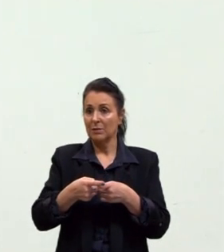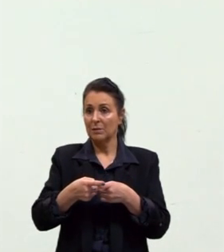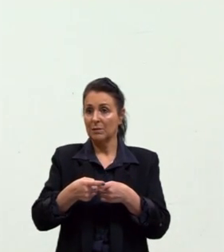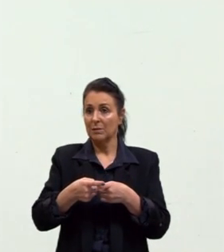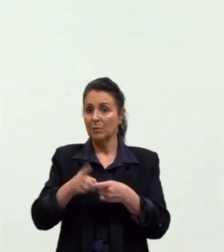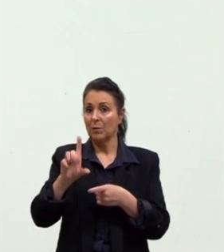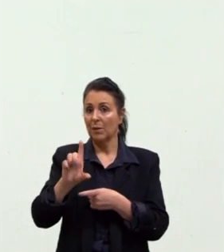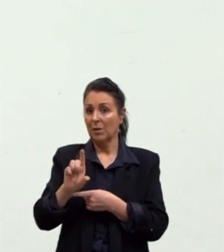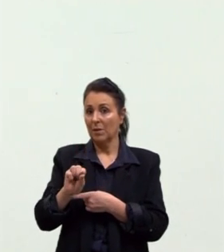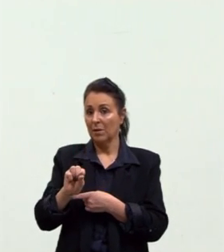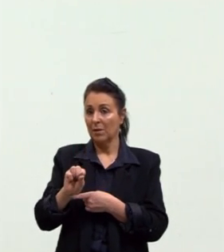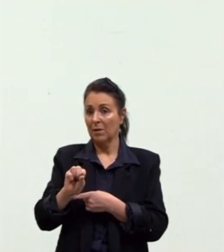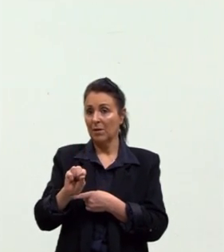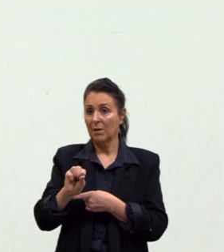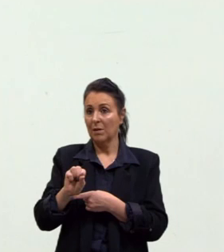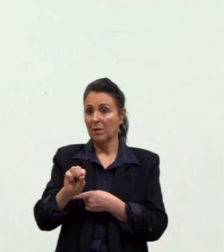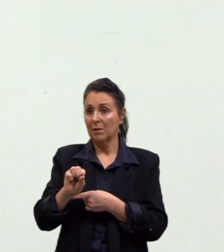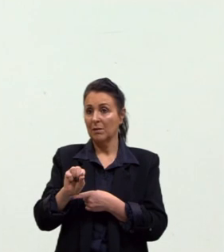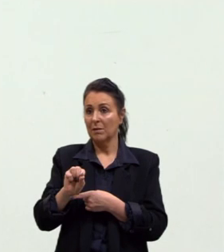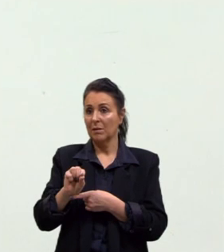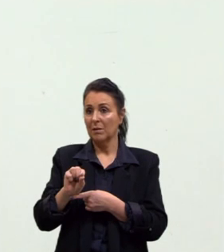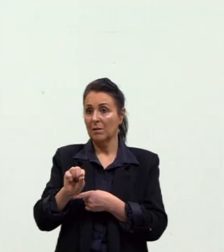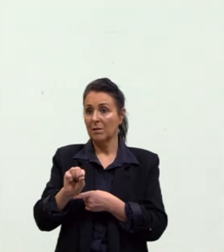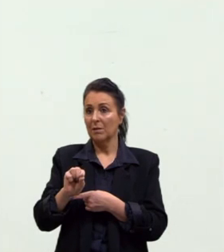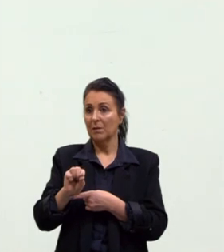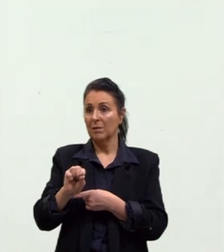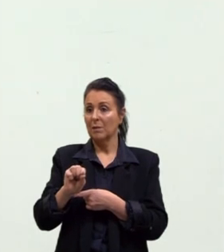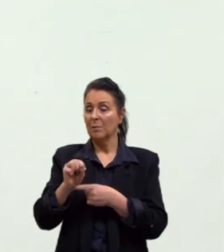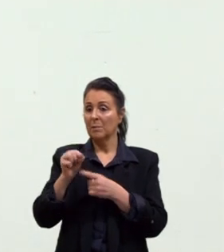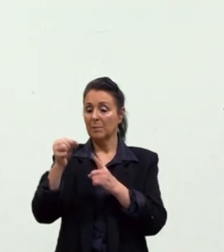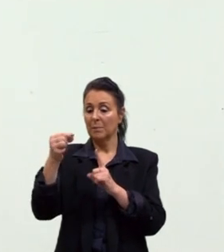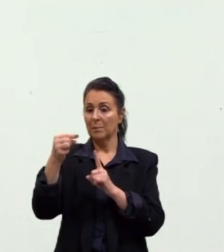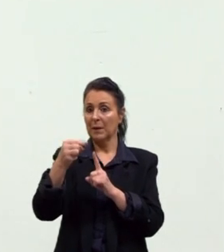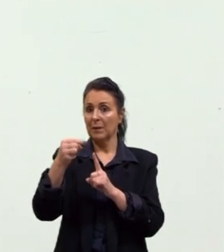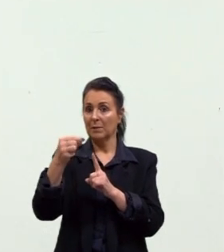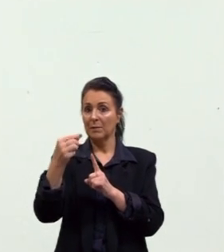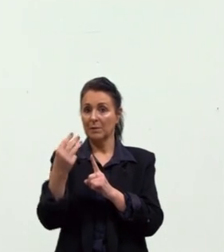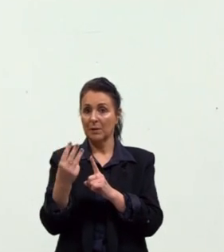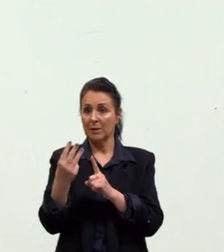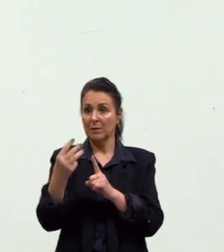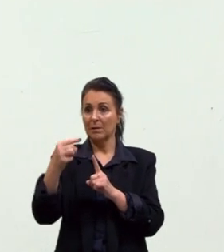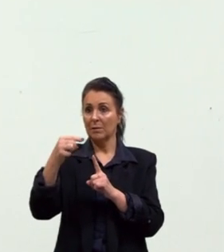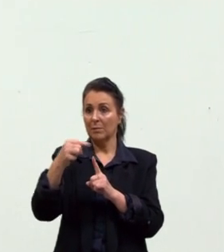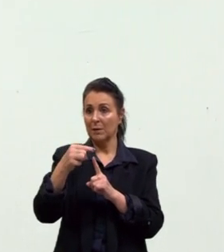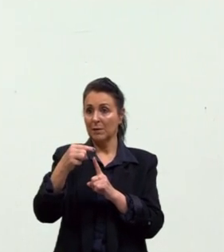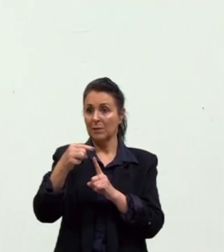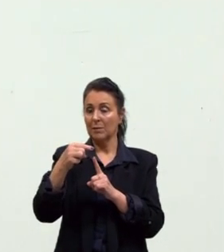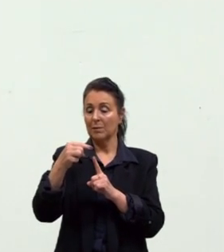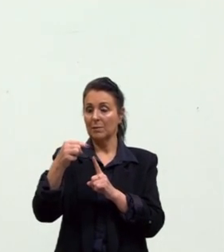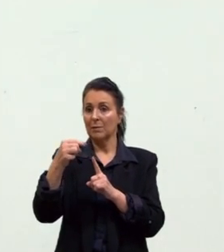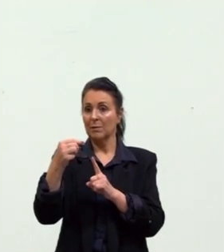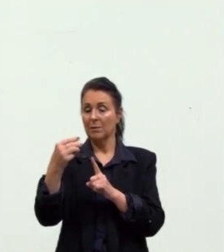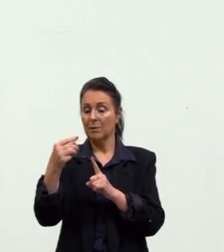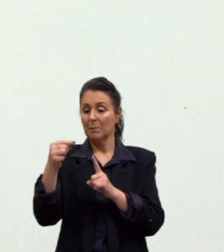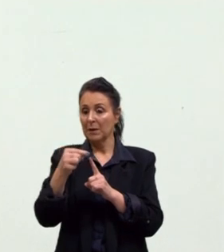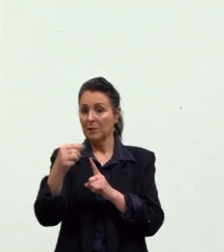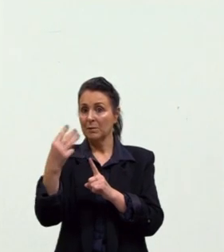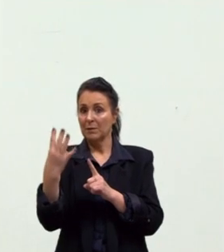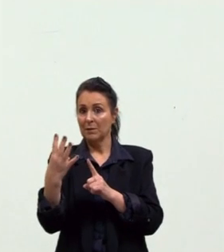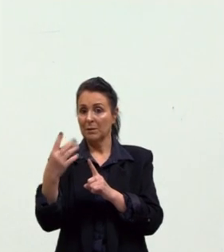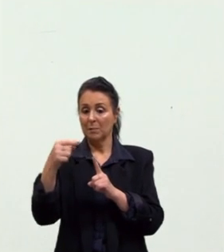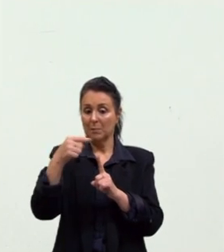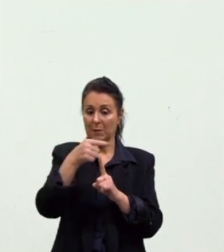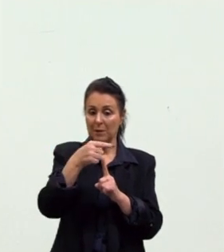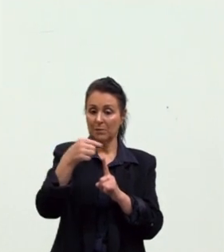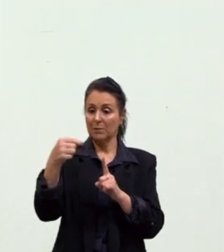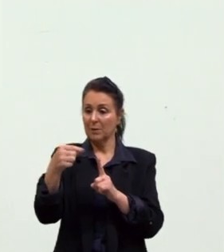x 10 e agora a gente faz - 3 - -4 tem que tomar cuidado aqui né